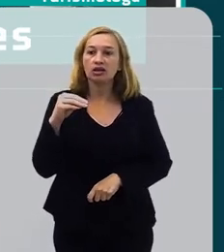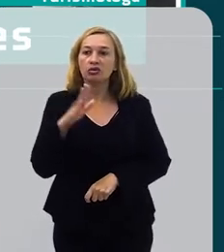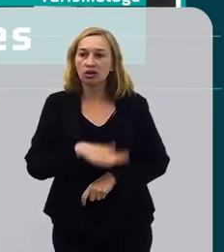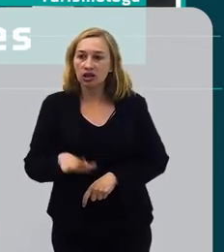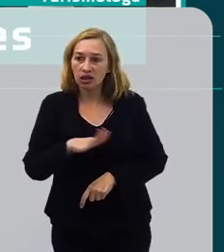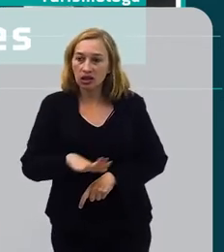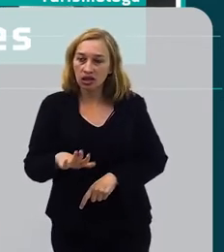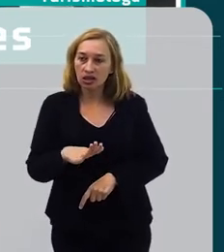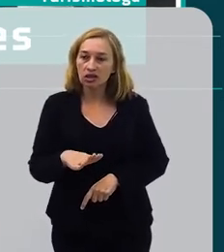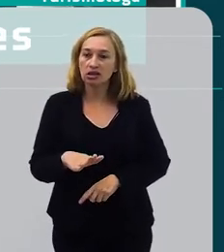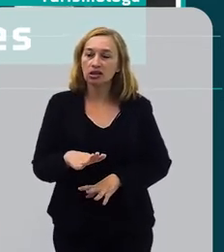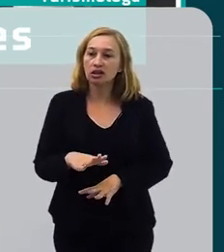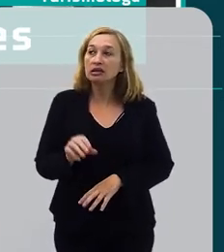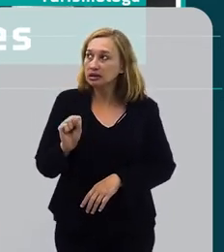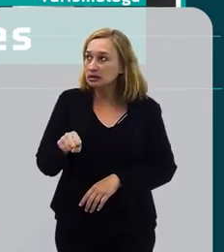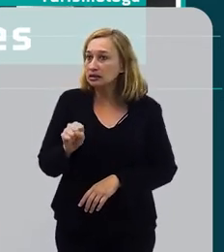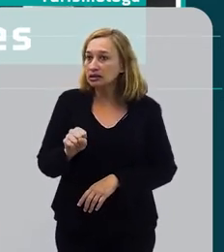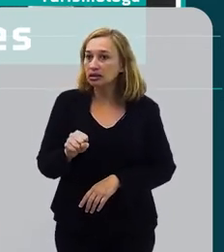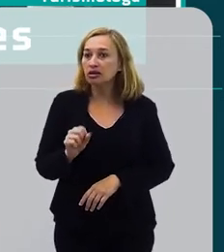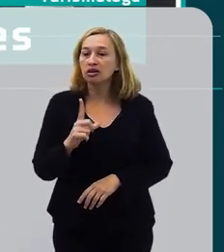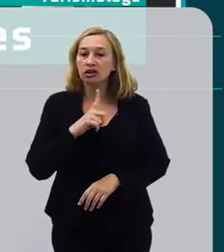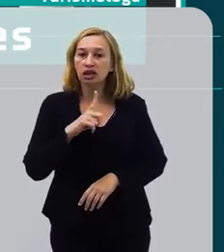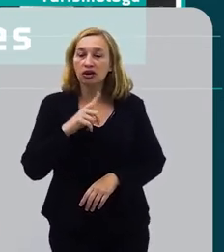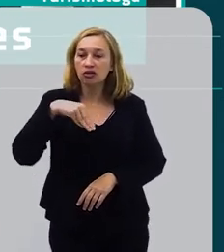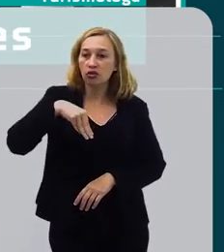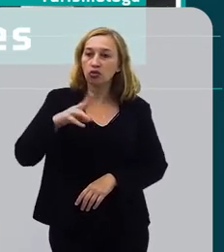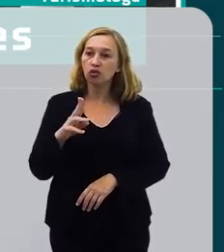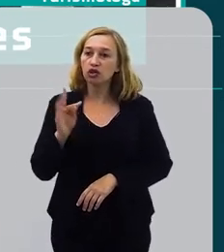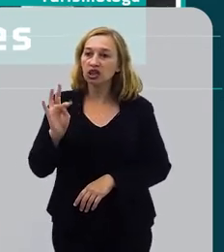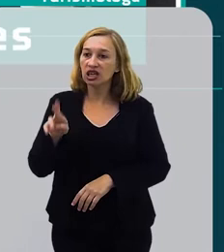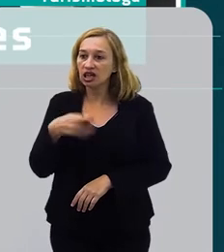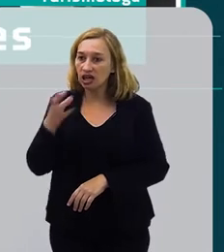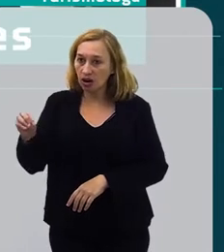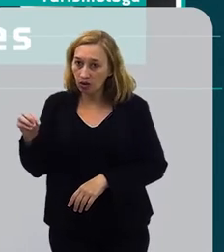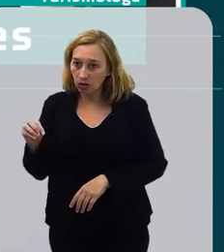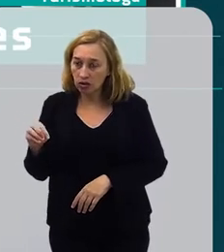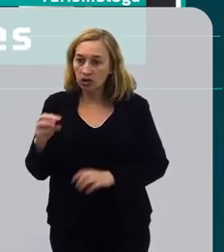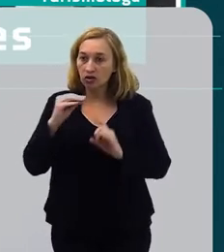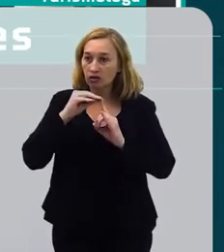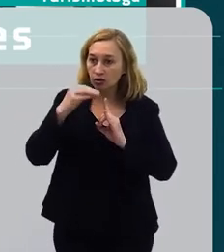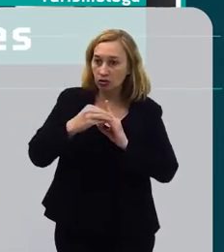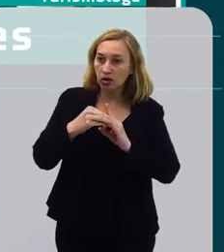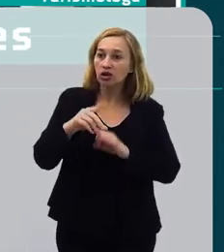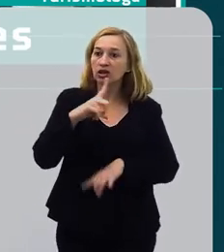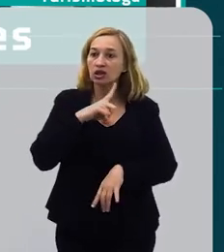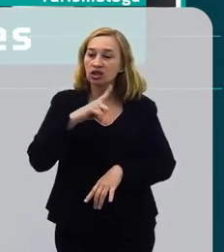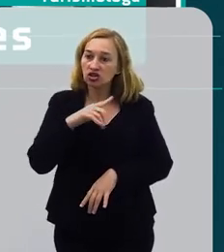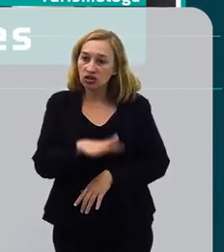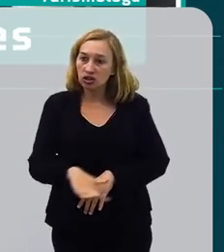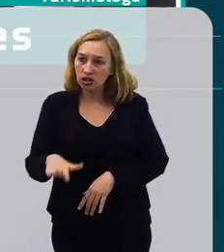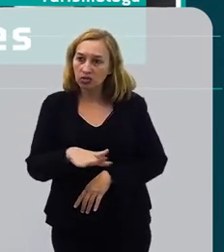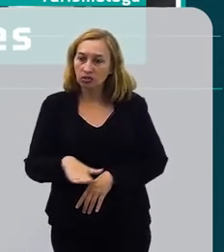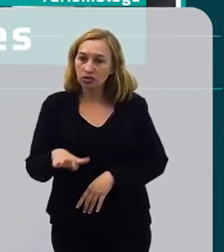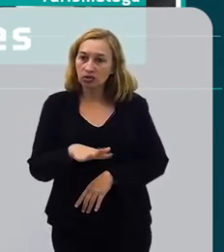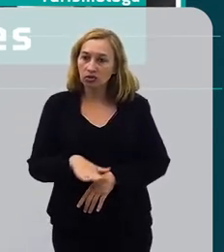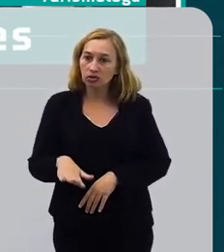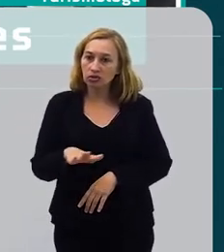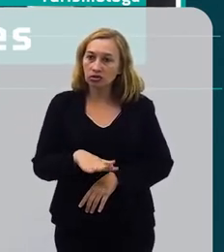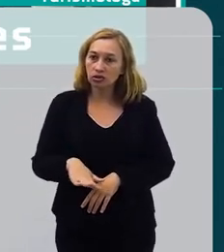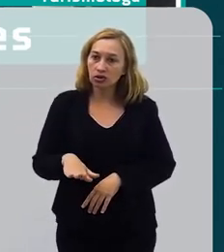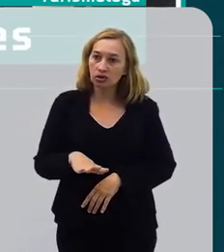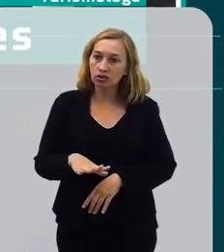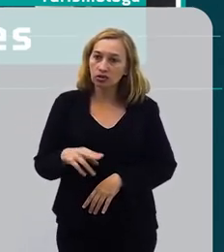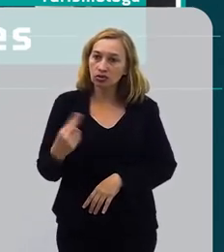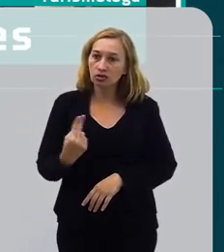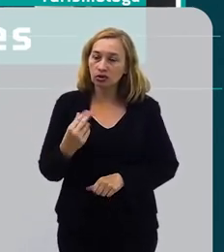criança trans. Sim. Inclusive, teve um mutirão, se não me engano, da Fiocruz, que tinham